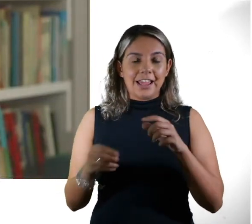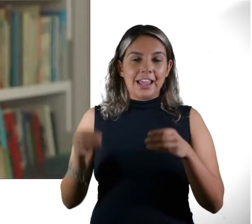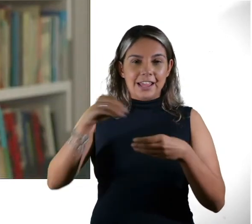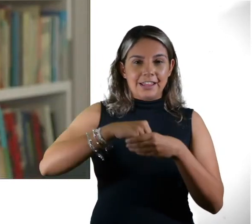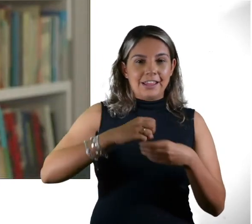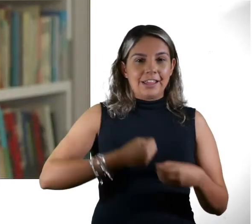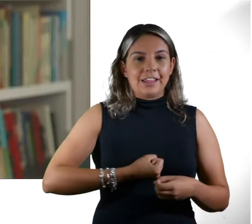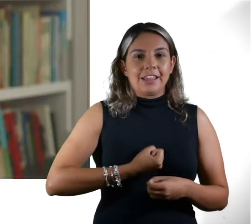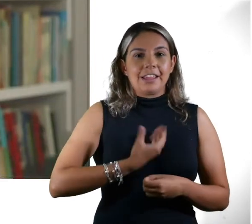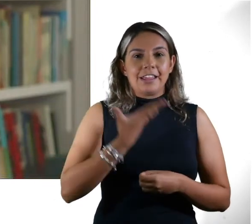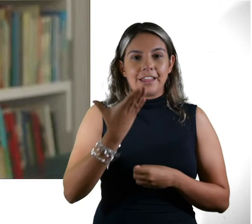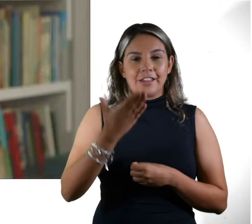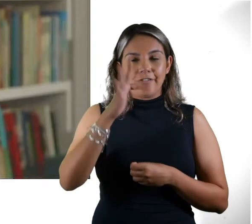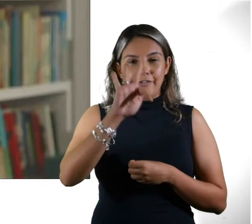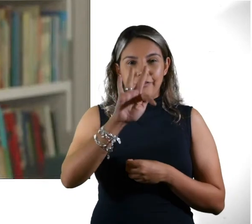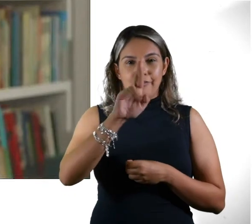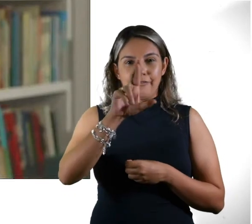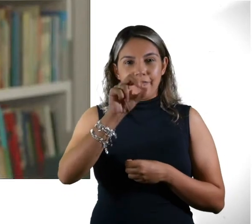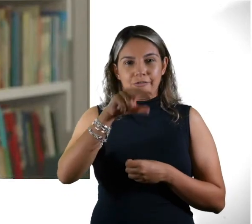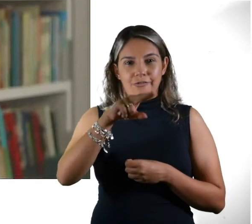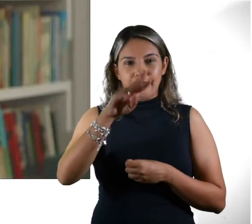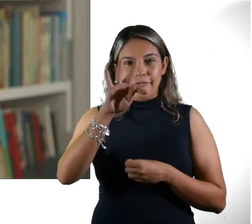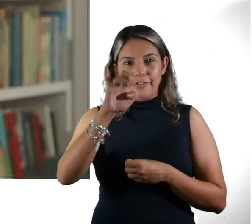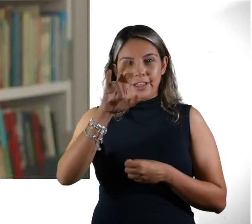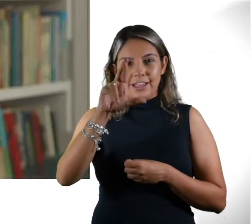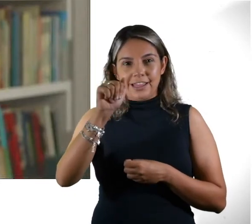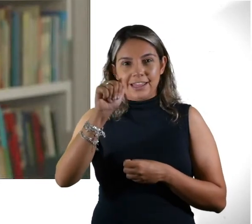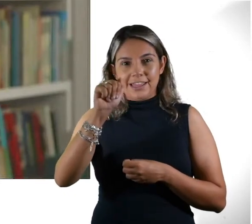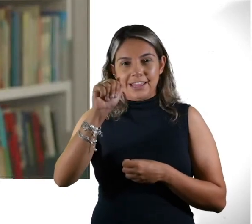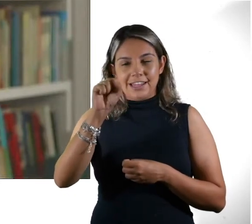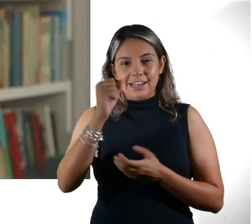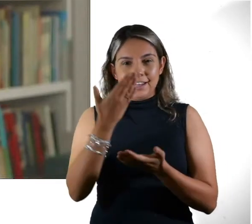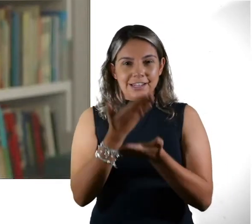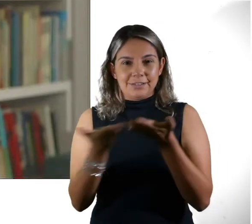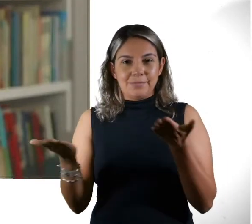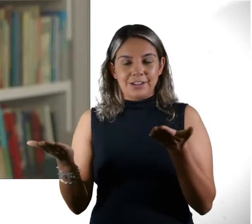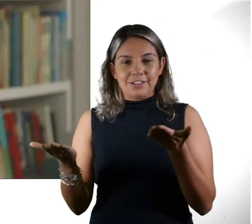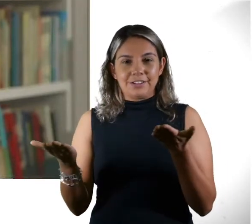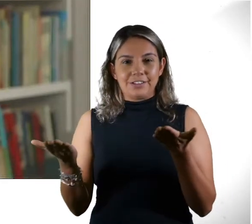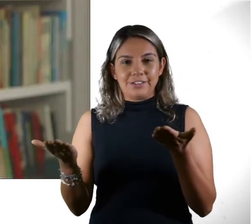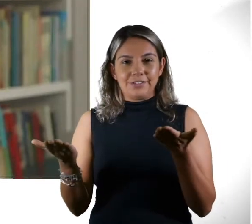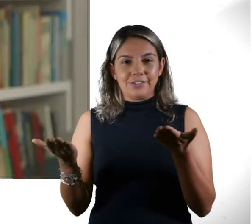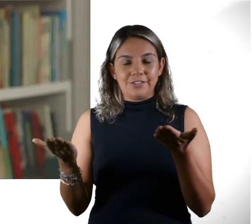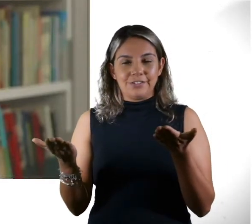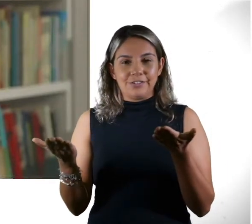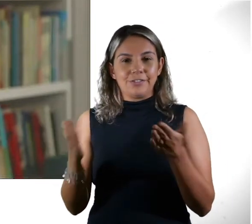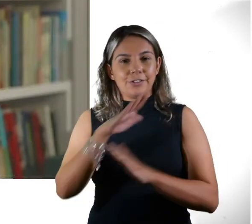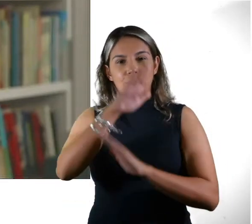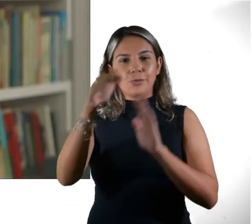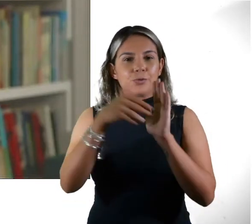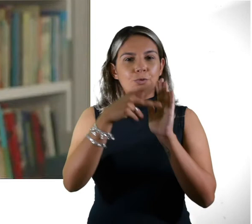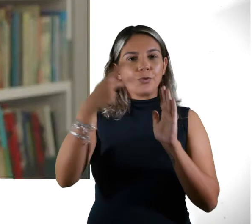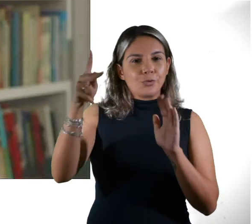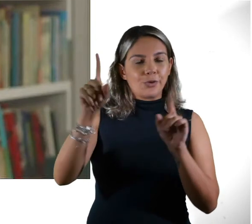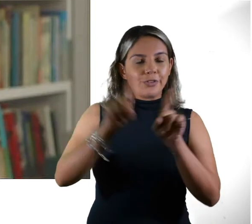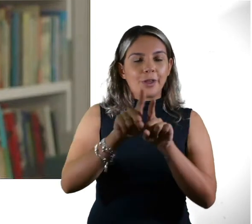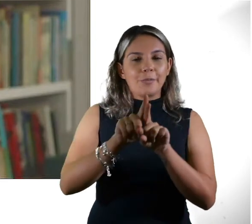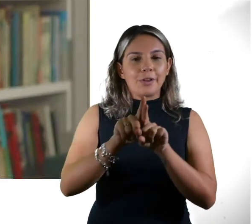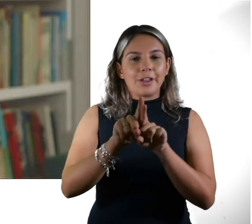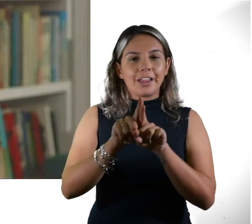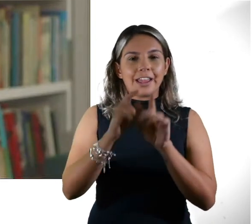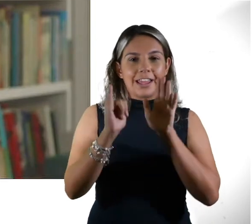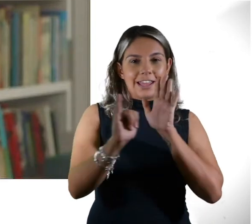expressão fronteiras perdidas e completa. No entanto, tudo seu também revela